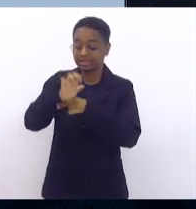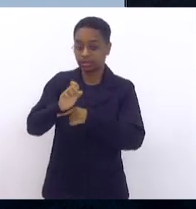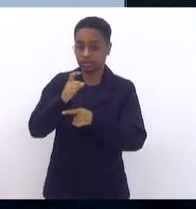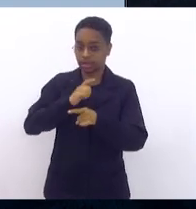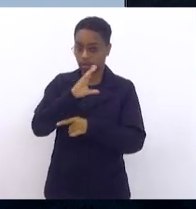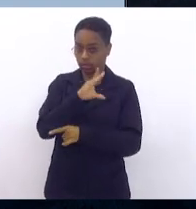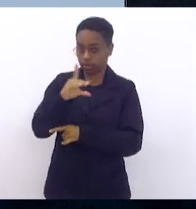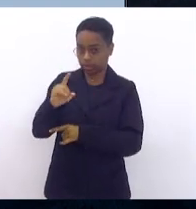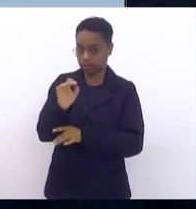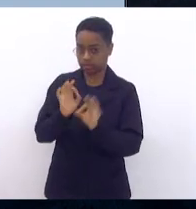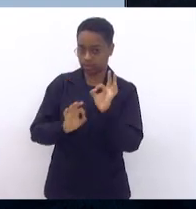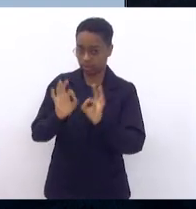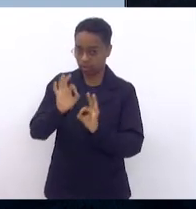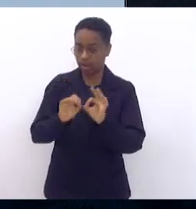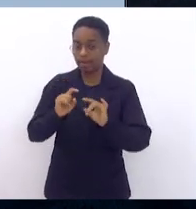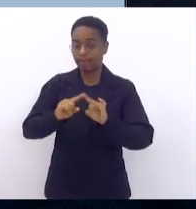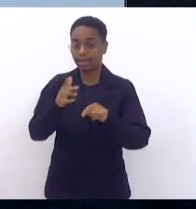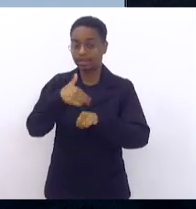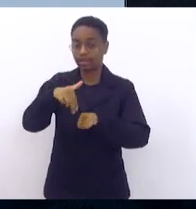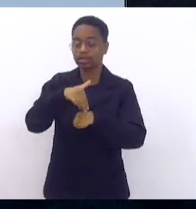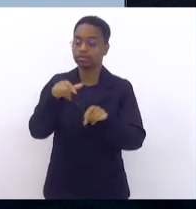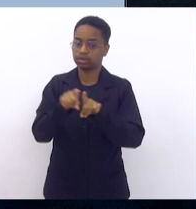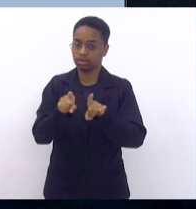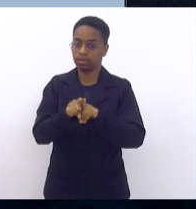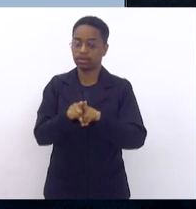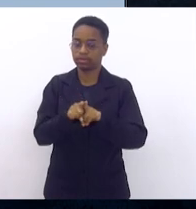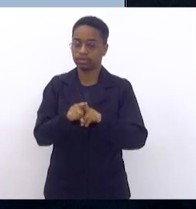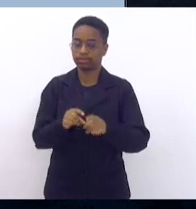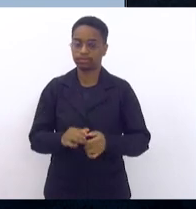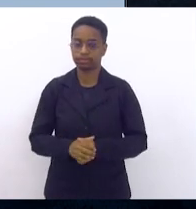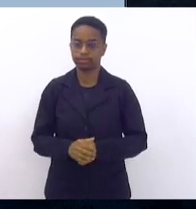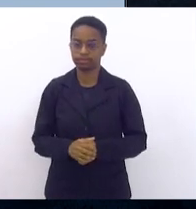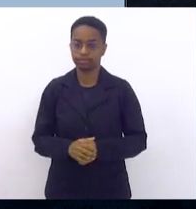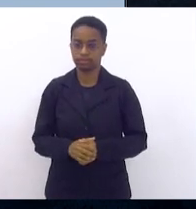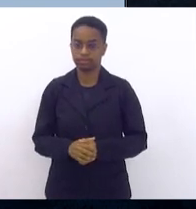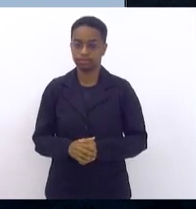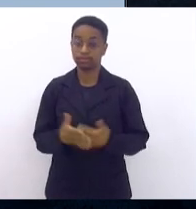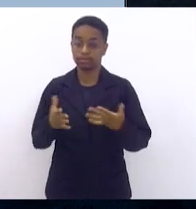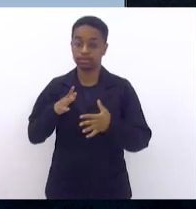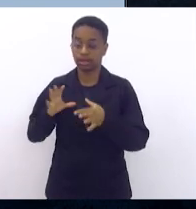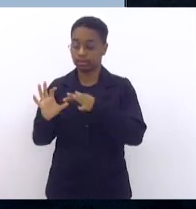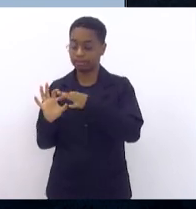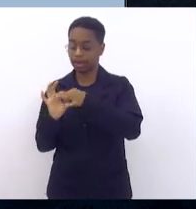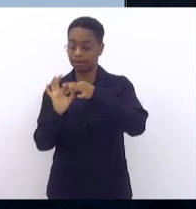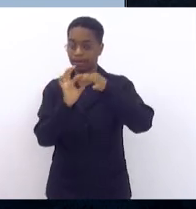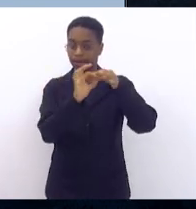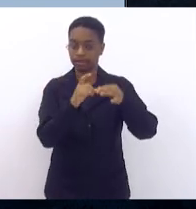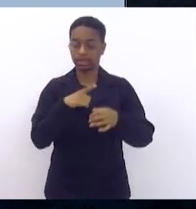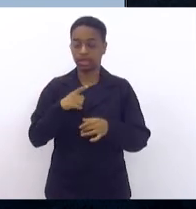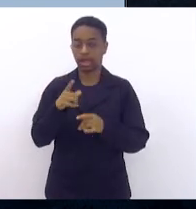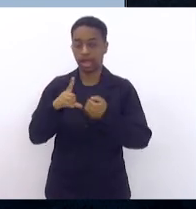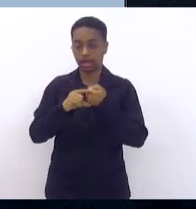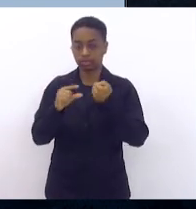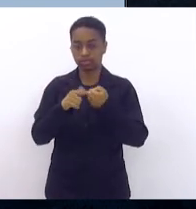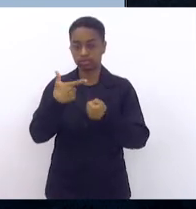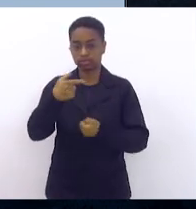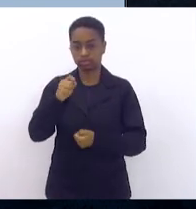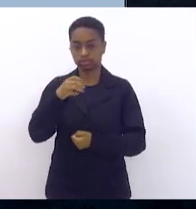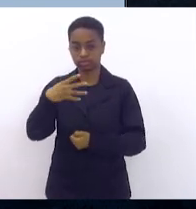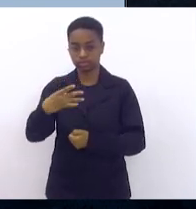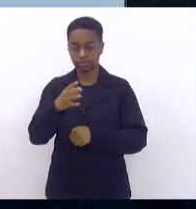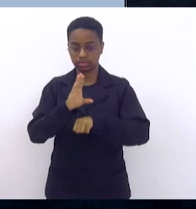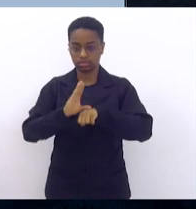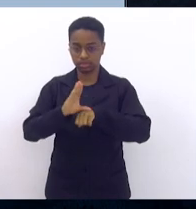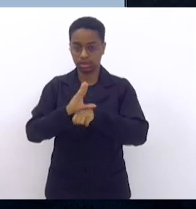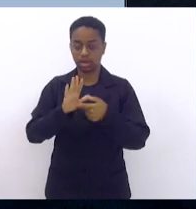nesse processo e a união também é ligado ligado lá no artigo 204 da Constituição da